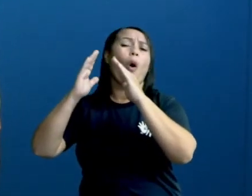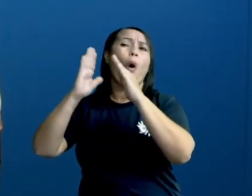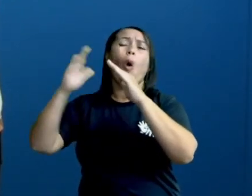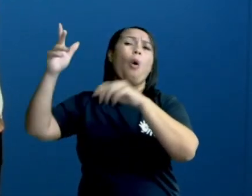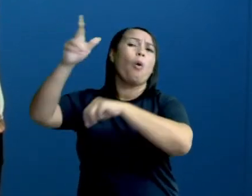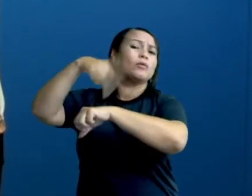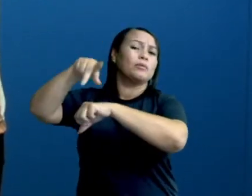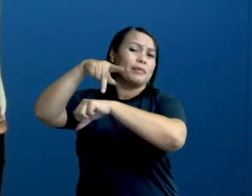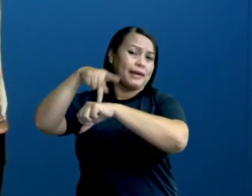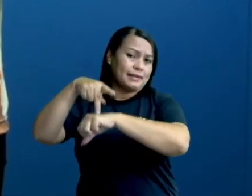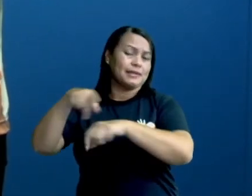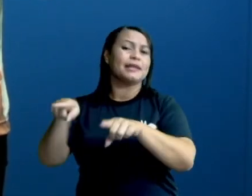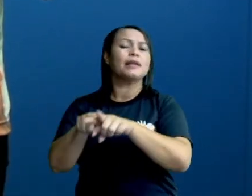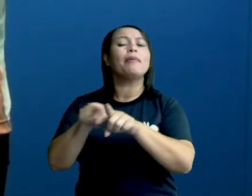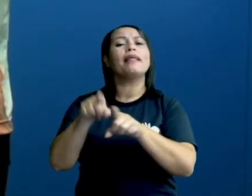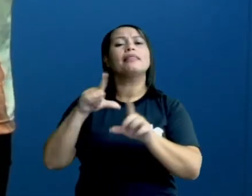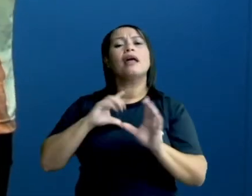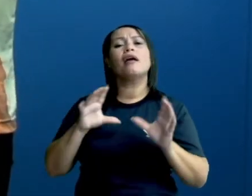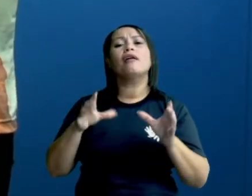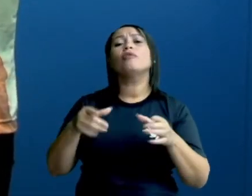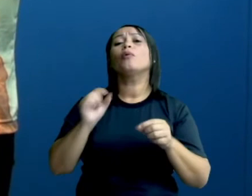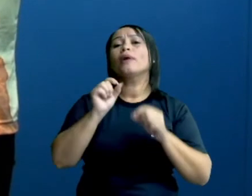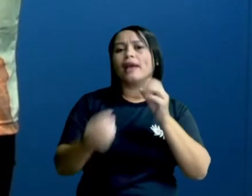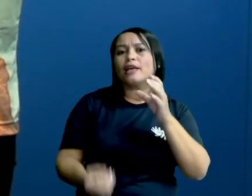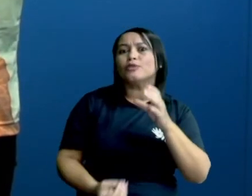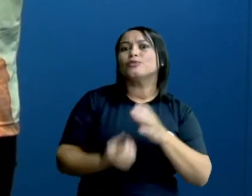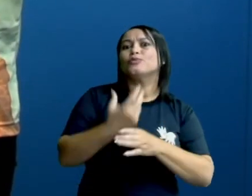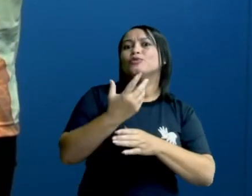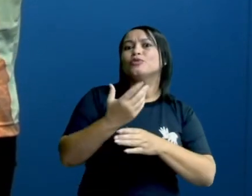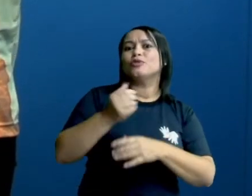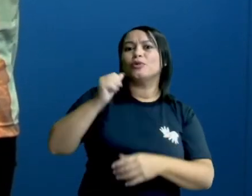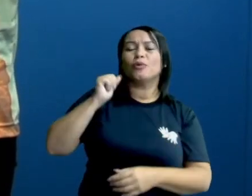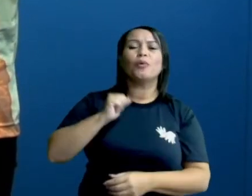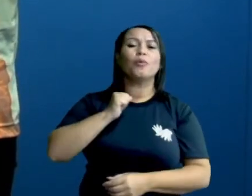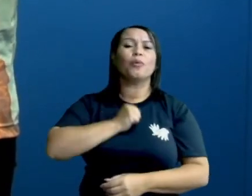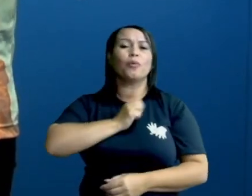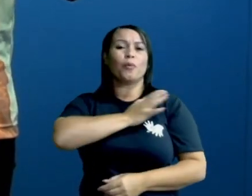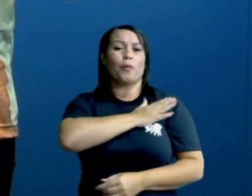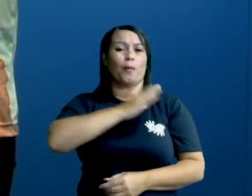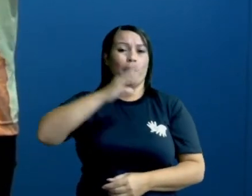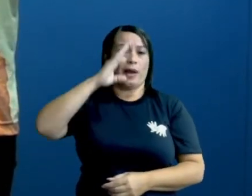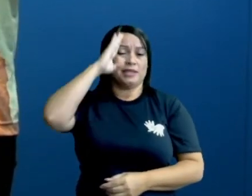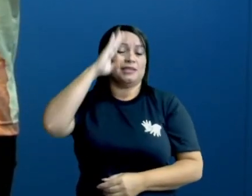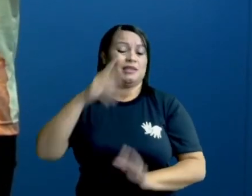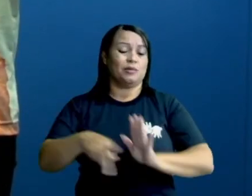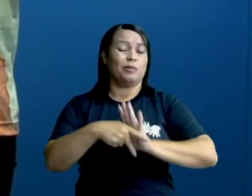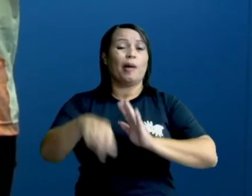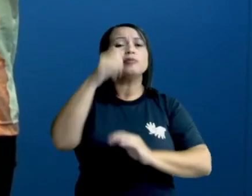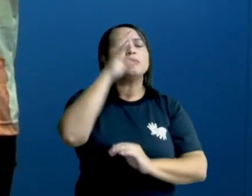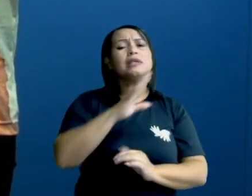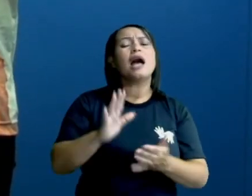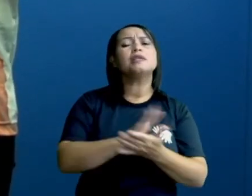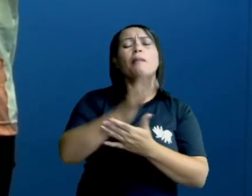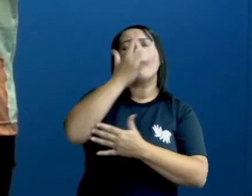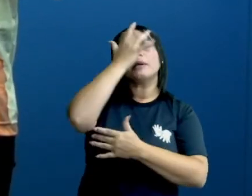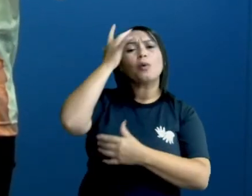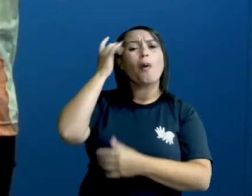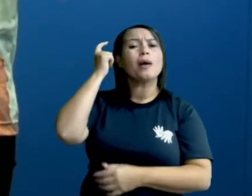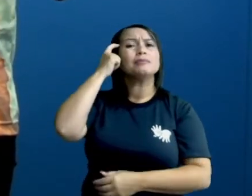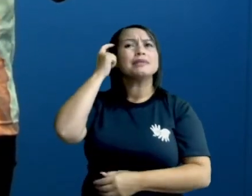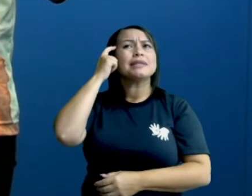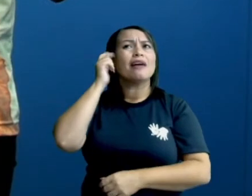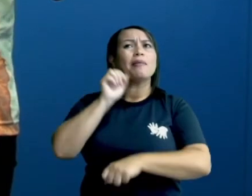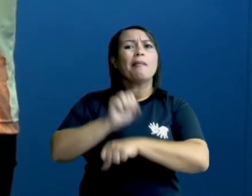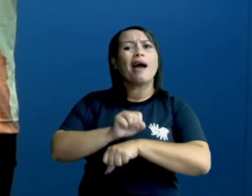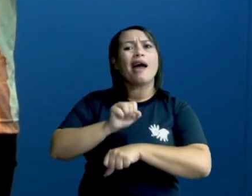exército brasileiro, certo? Então, é gestado esses sentimentos no sentido de que as pessoas elas pararam para poder, pela